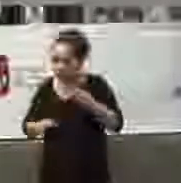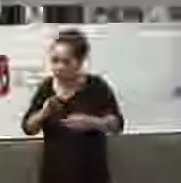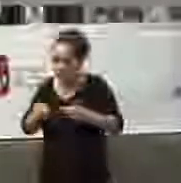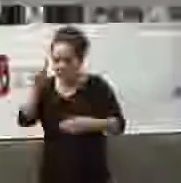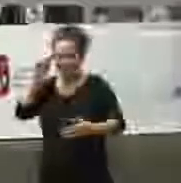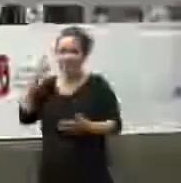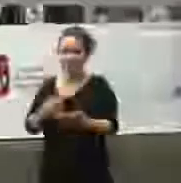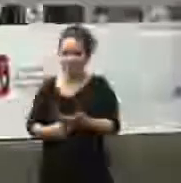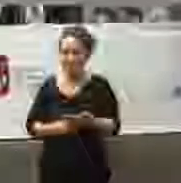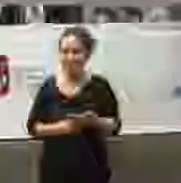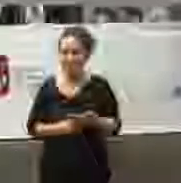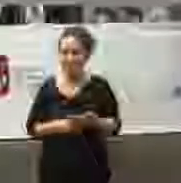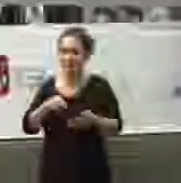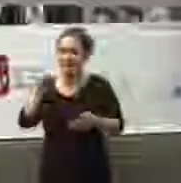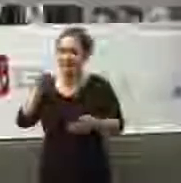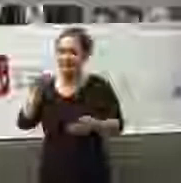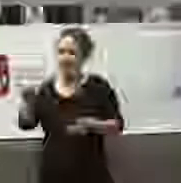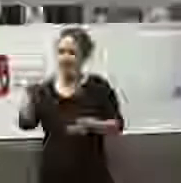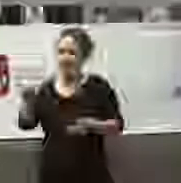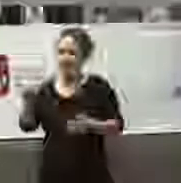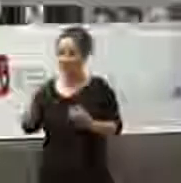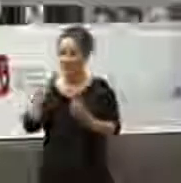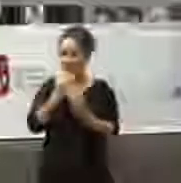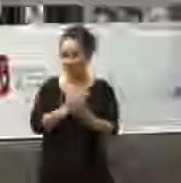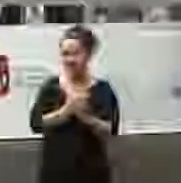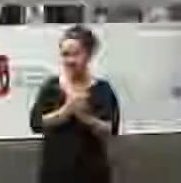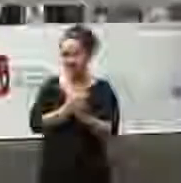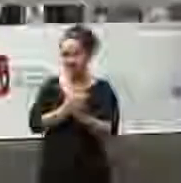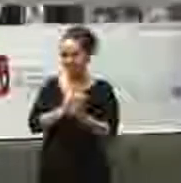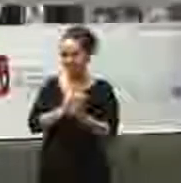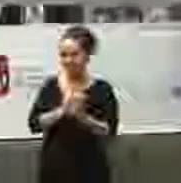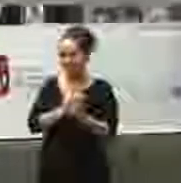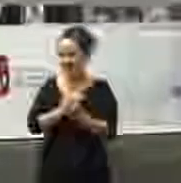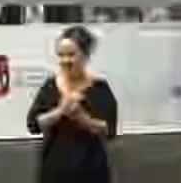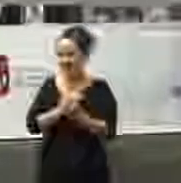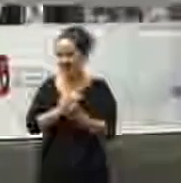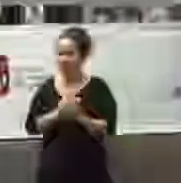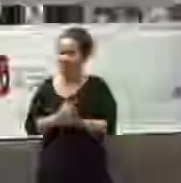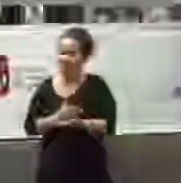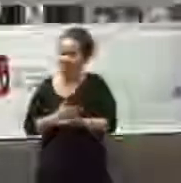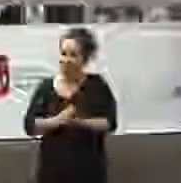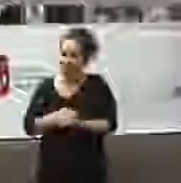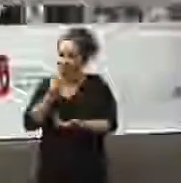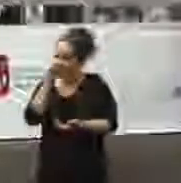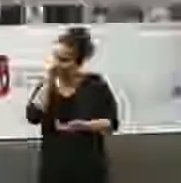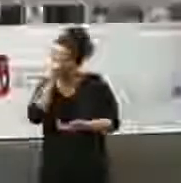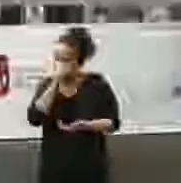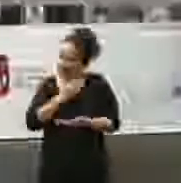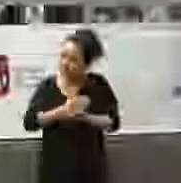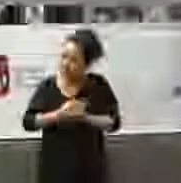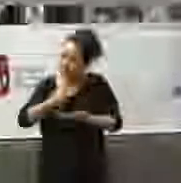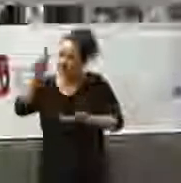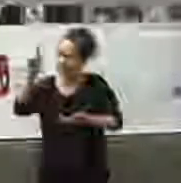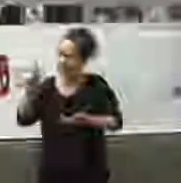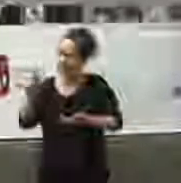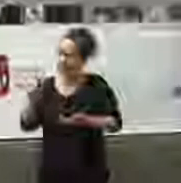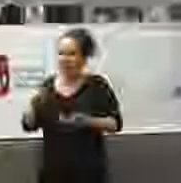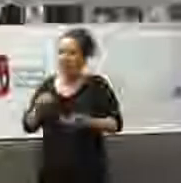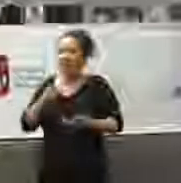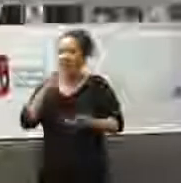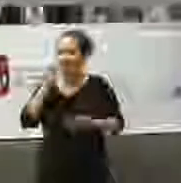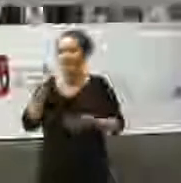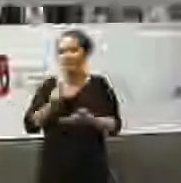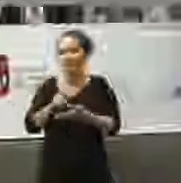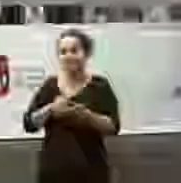determinado nessa essa ação foi bastante desagradável no início da gestão eu confesso a todos que eu pensei um